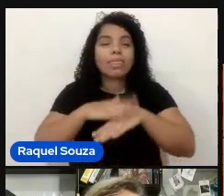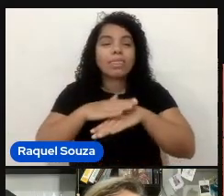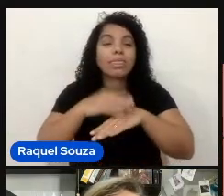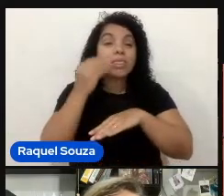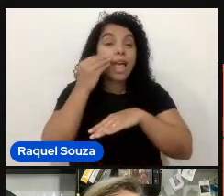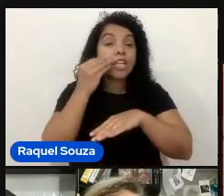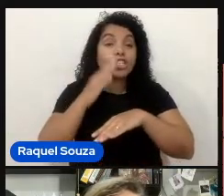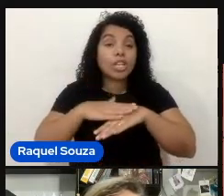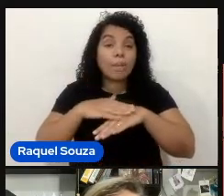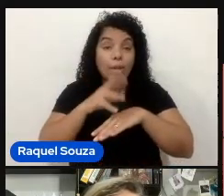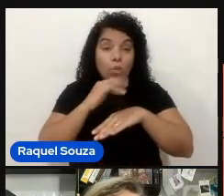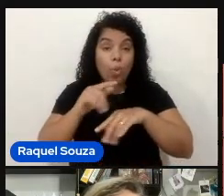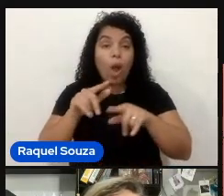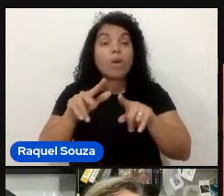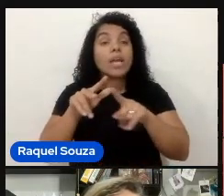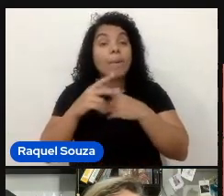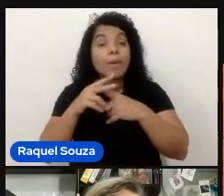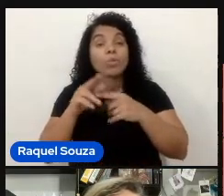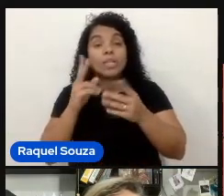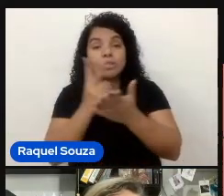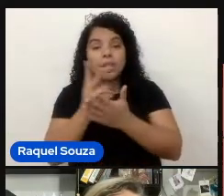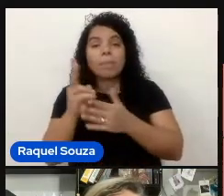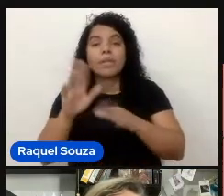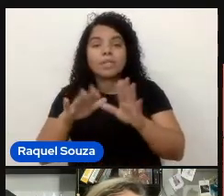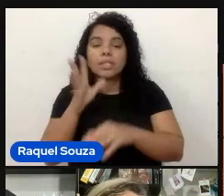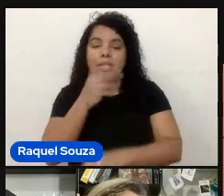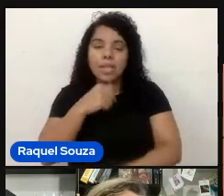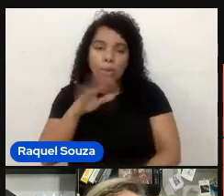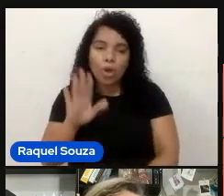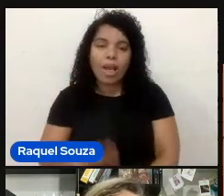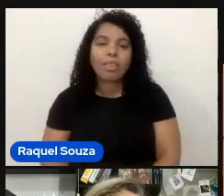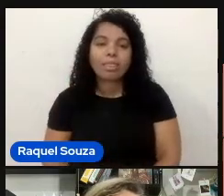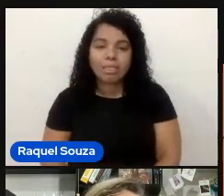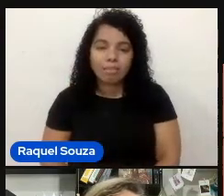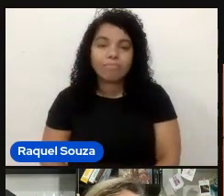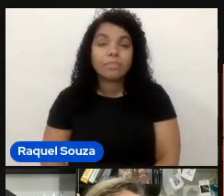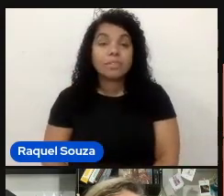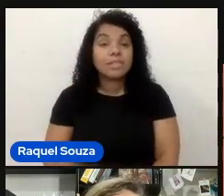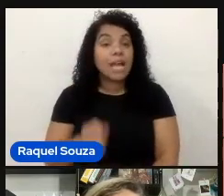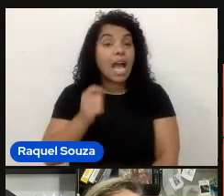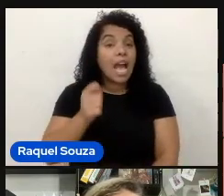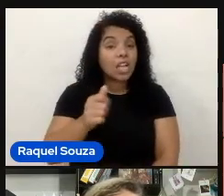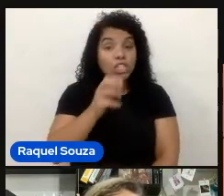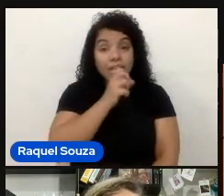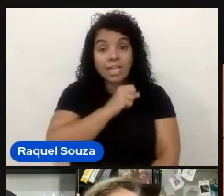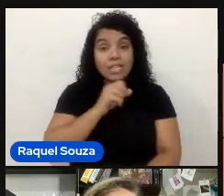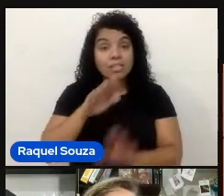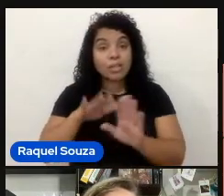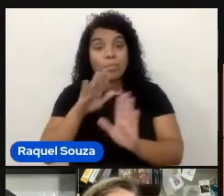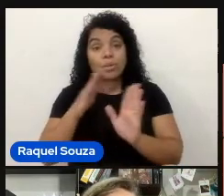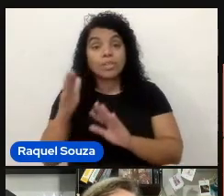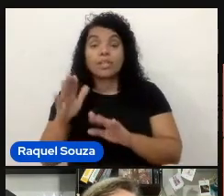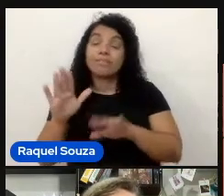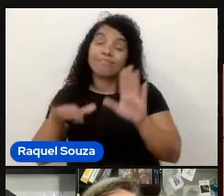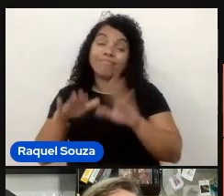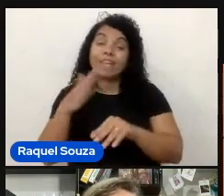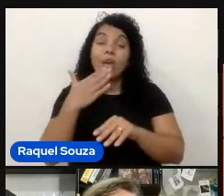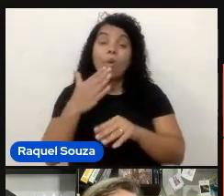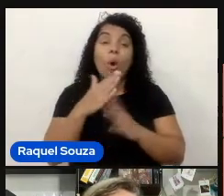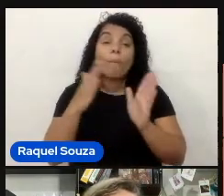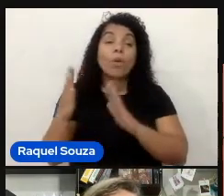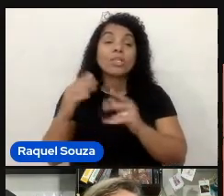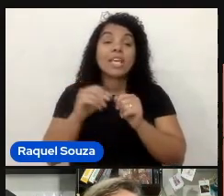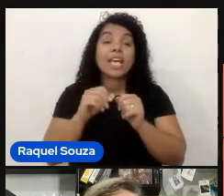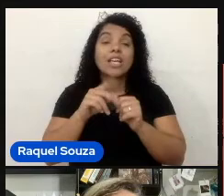a manutenção também é muito mais demorada. Então, se agiliza ou não o processo depende da maturidade e depende de qual processo que você está falando.